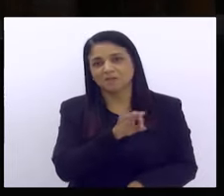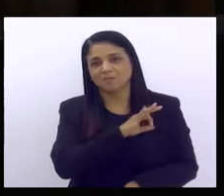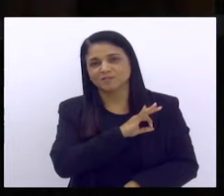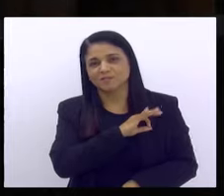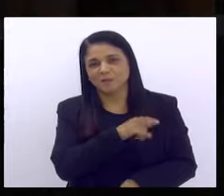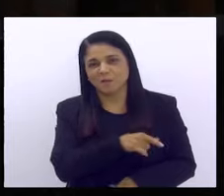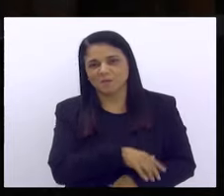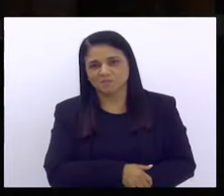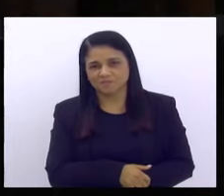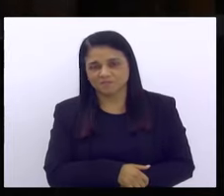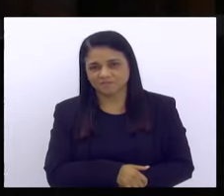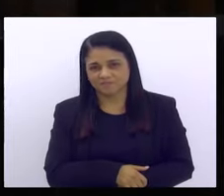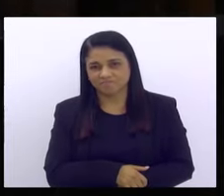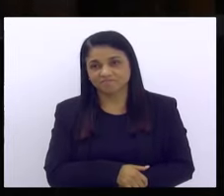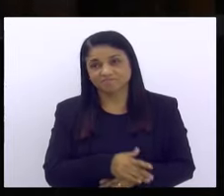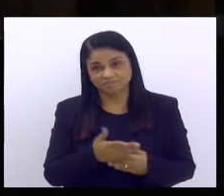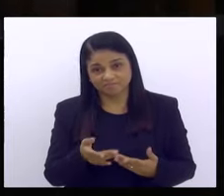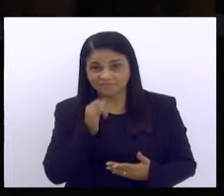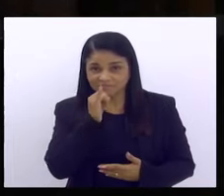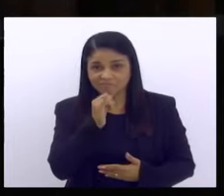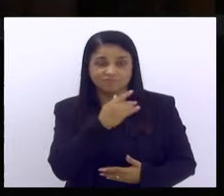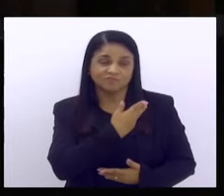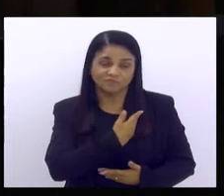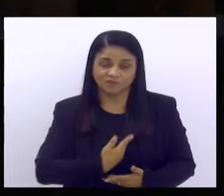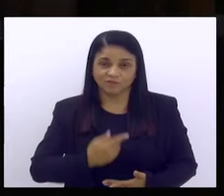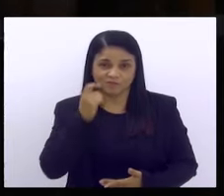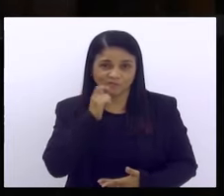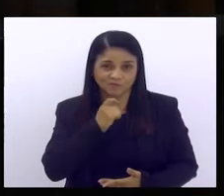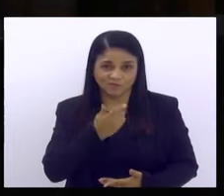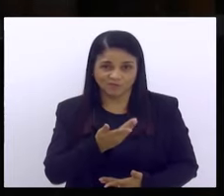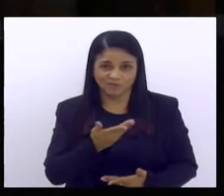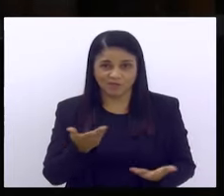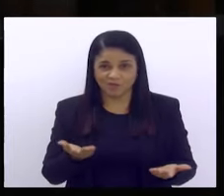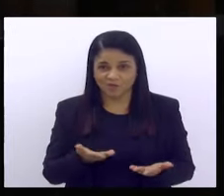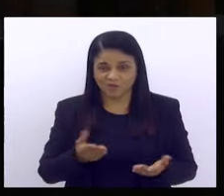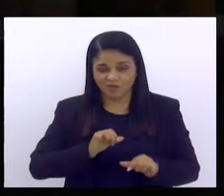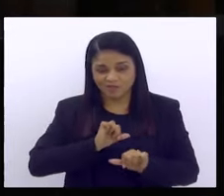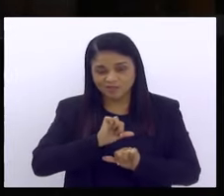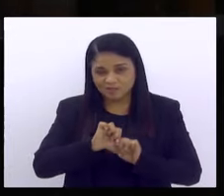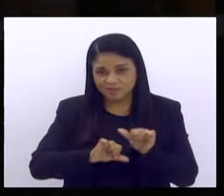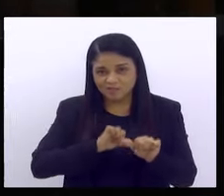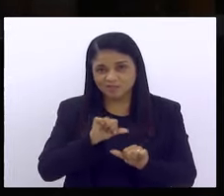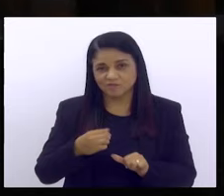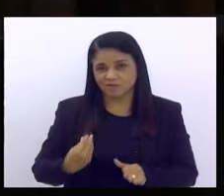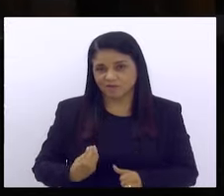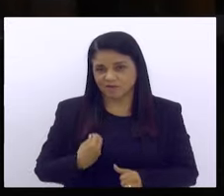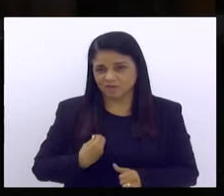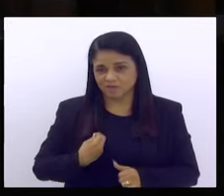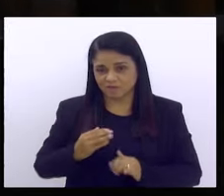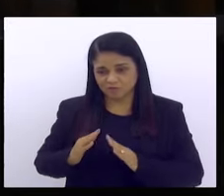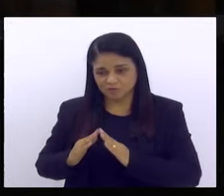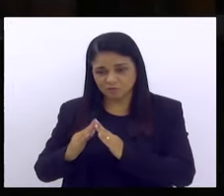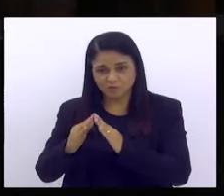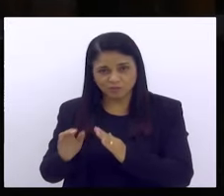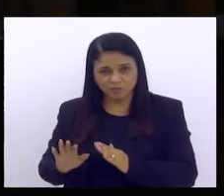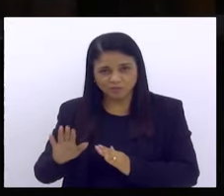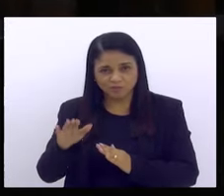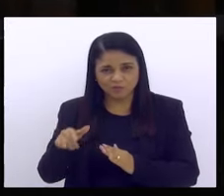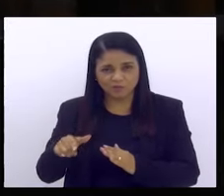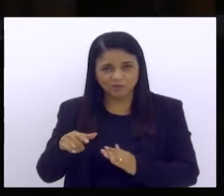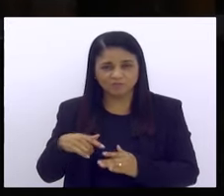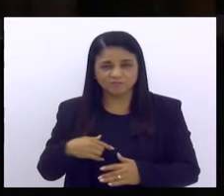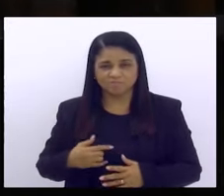É sobre isso que a gente está falando, é sobre isso. Agora, transformar a vida dos moradores dentro da favela e da periferia